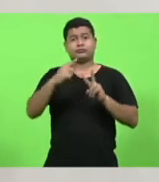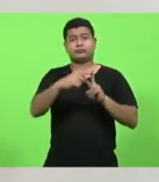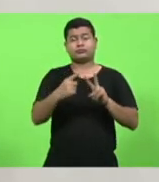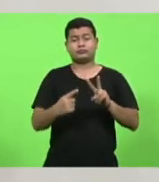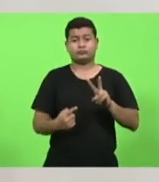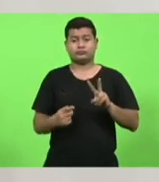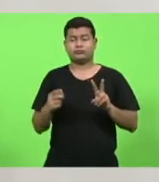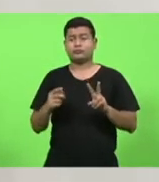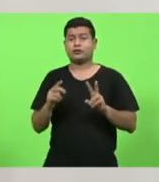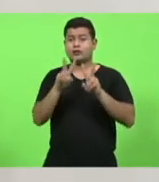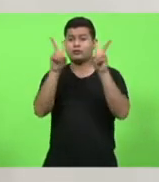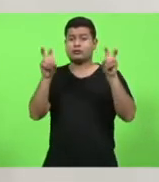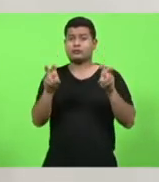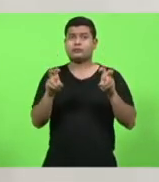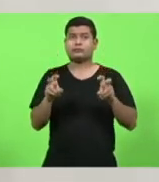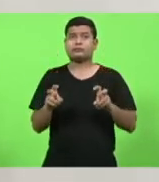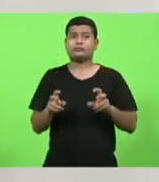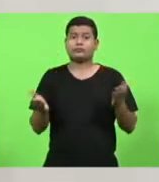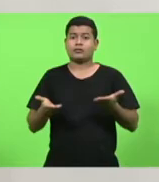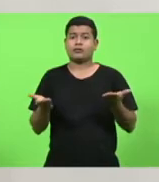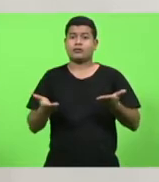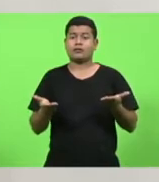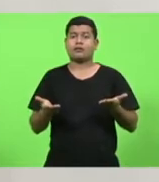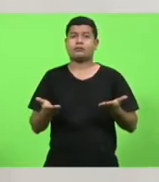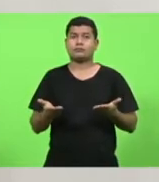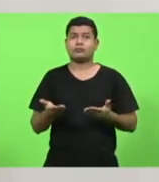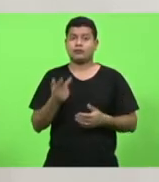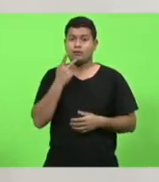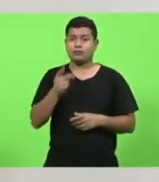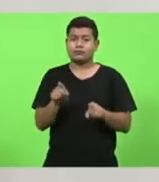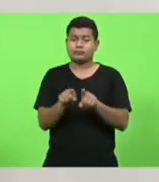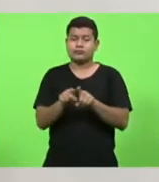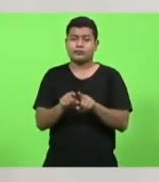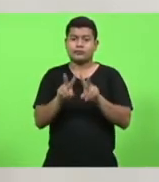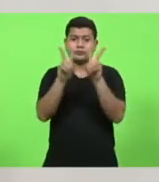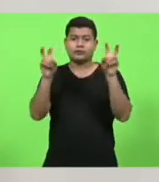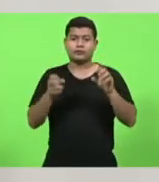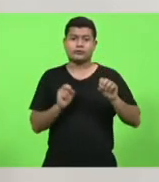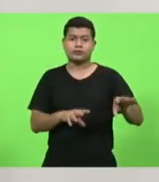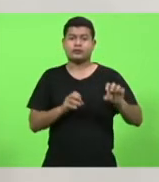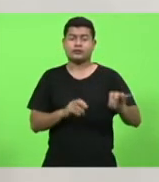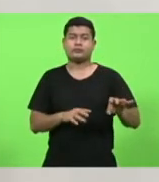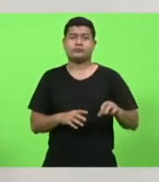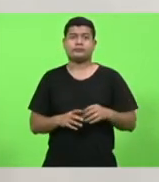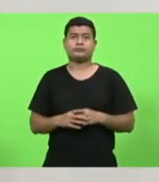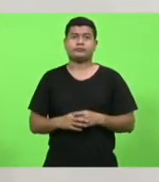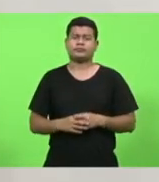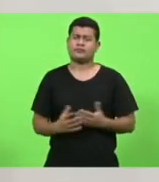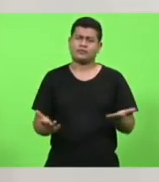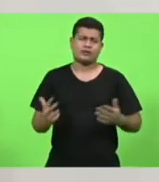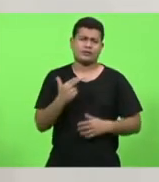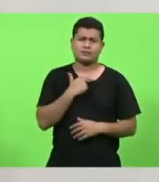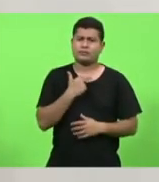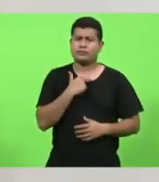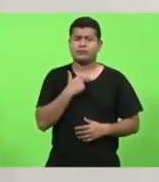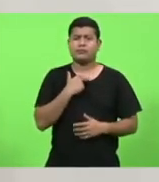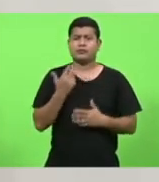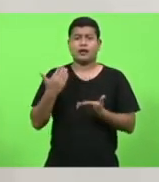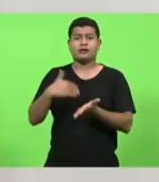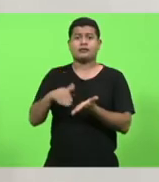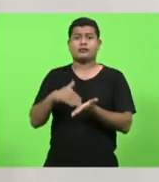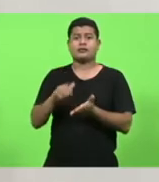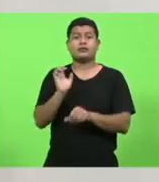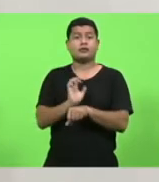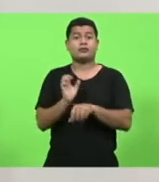eu recuo um pouco e vou na questão da educação. Senhor presidente, não é possível que a Secretaria Estadual